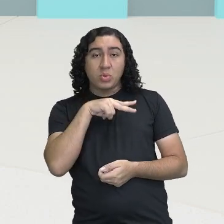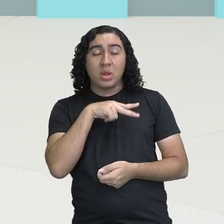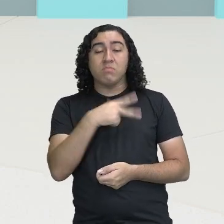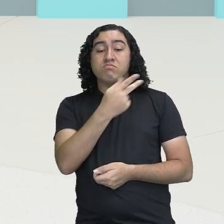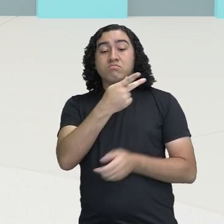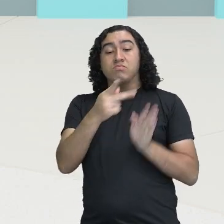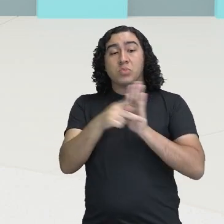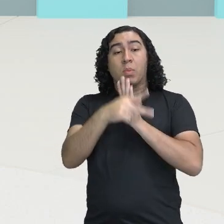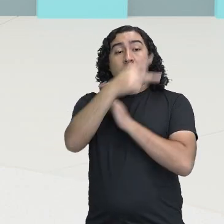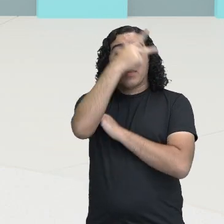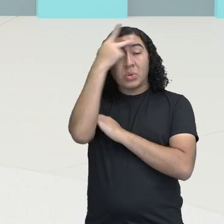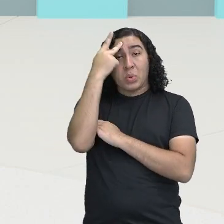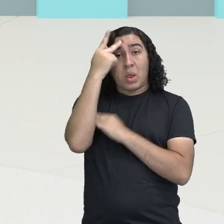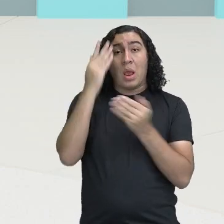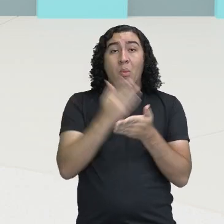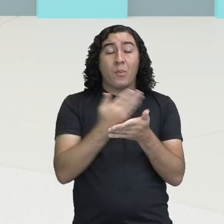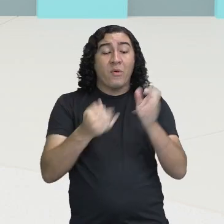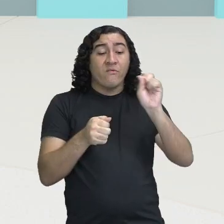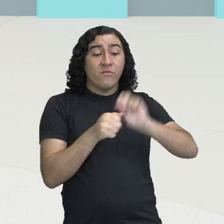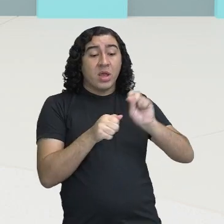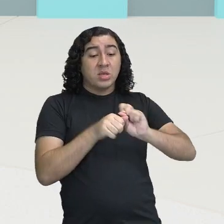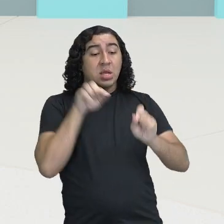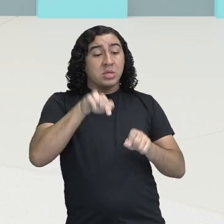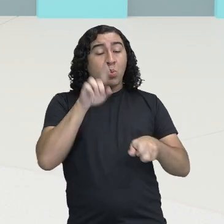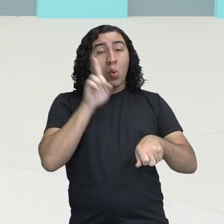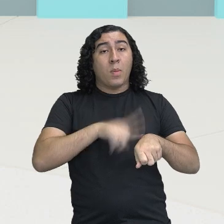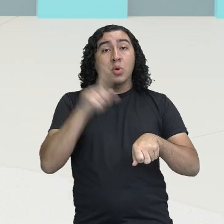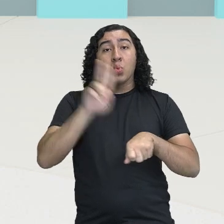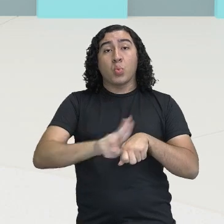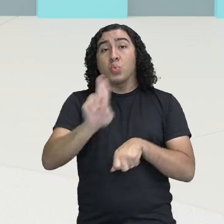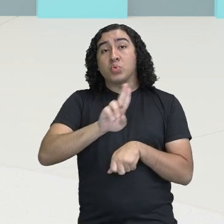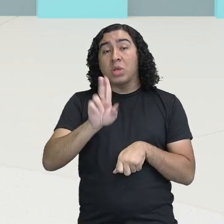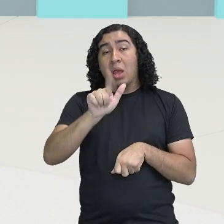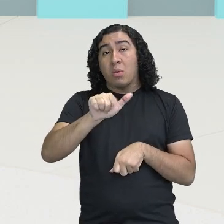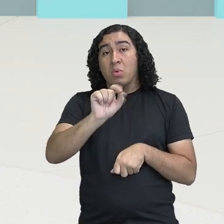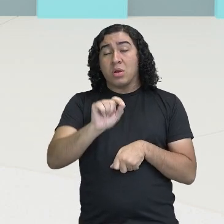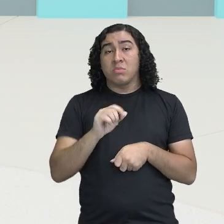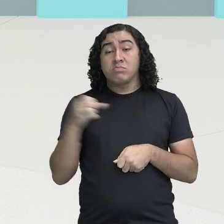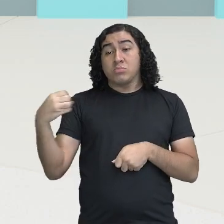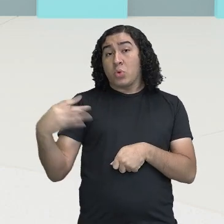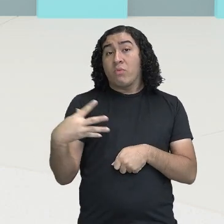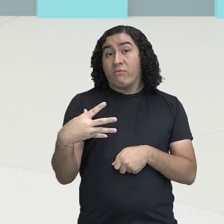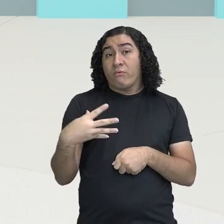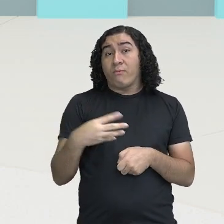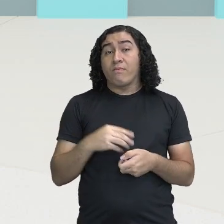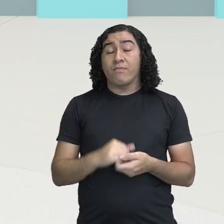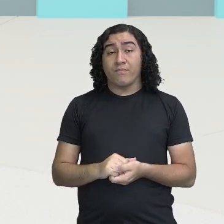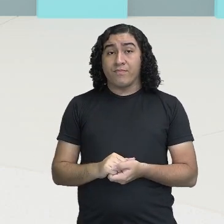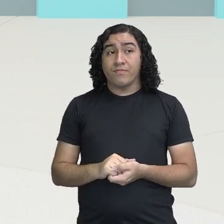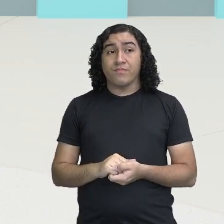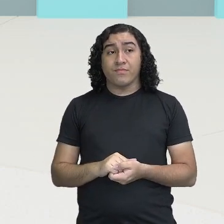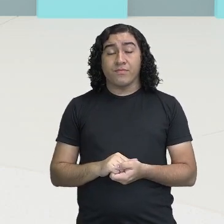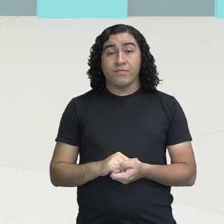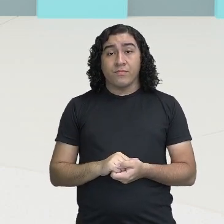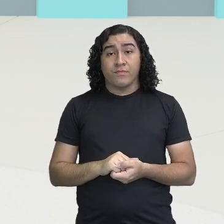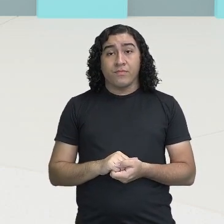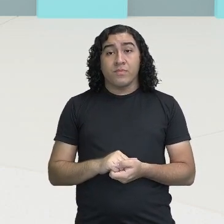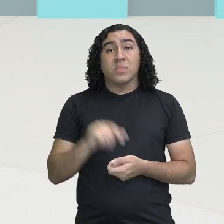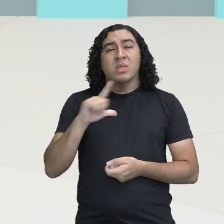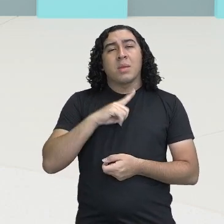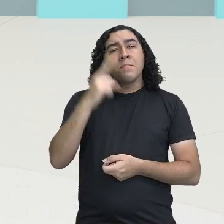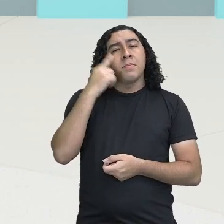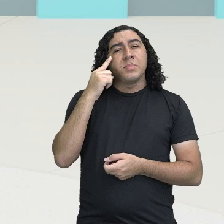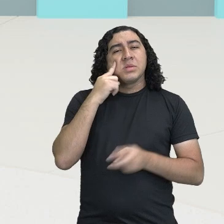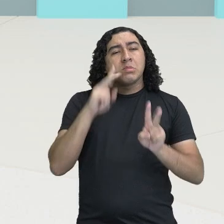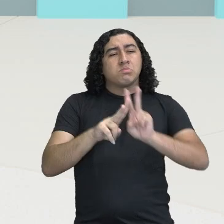para aquele momento, é algo que nós podemos chamar de inédito. Então, falar dessas